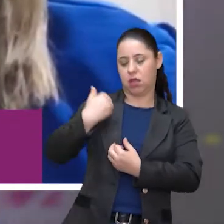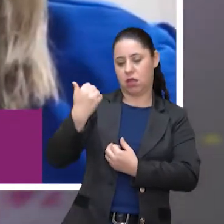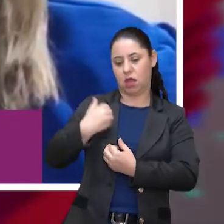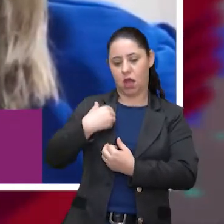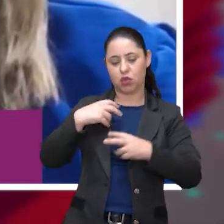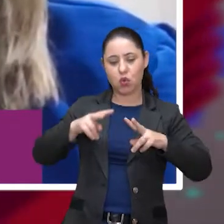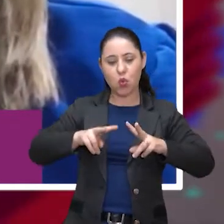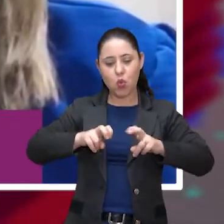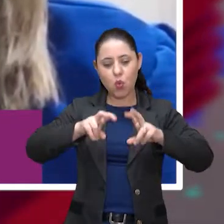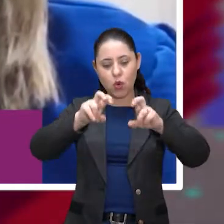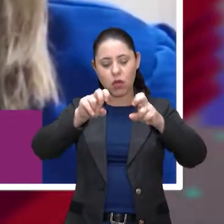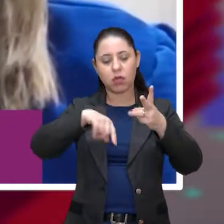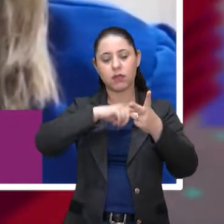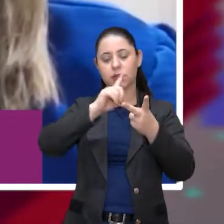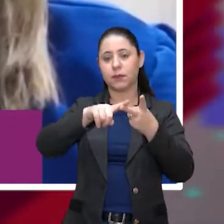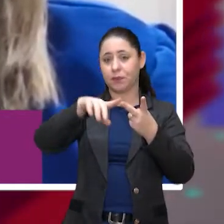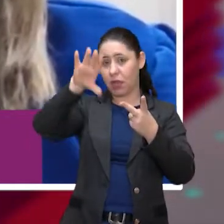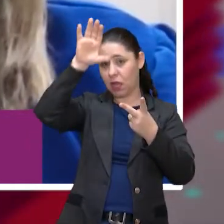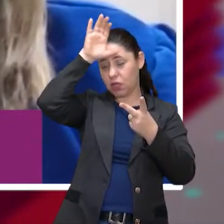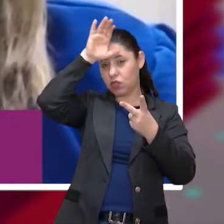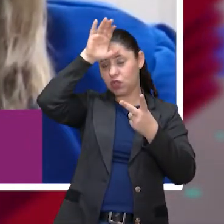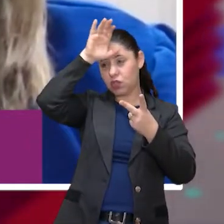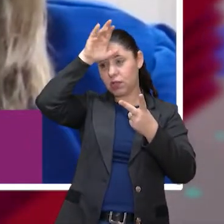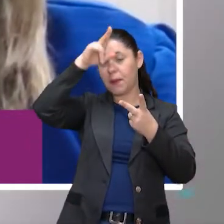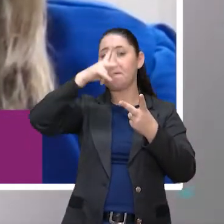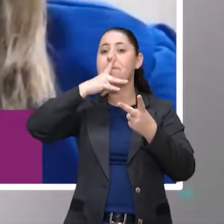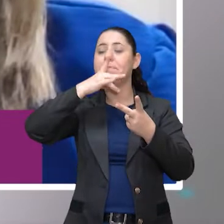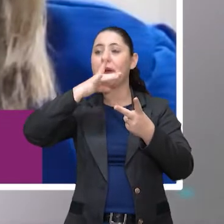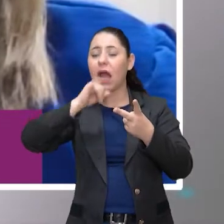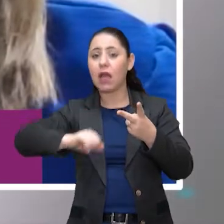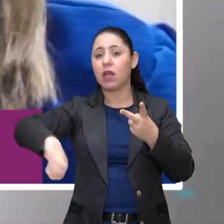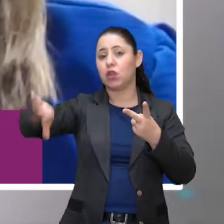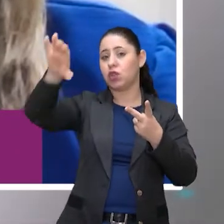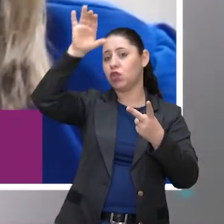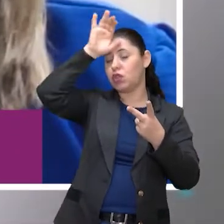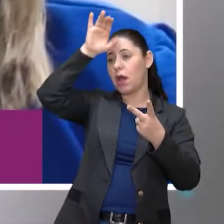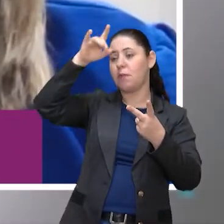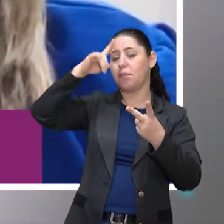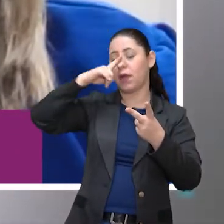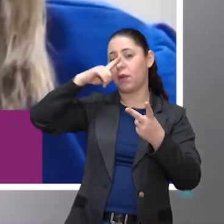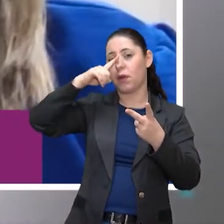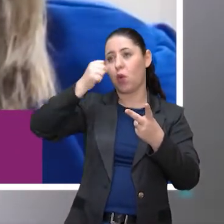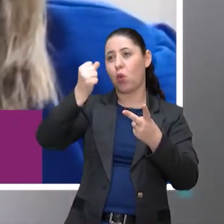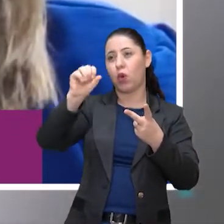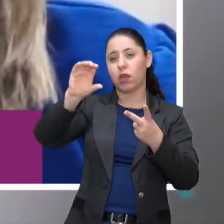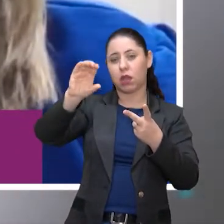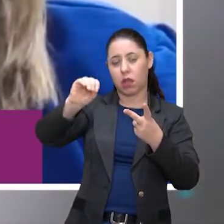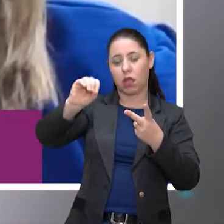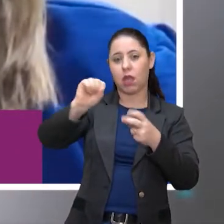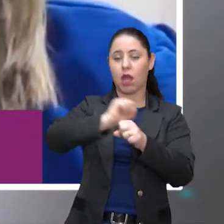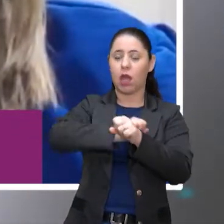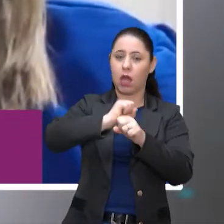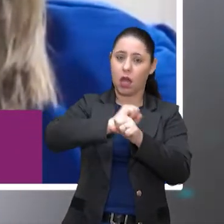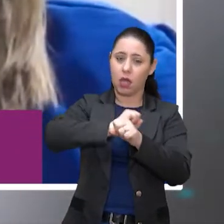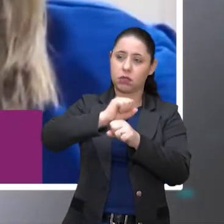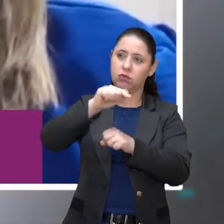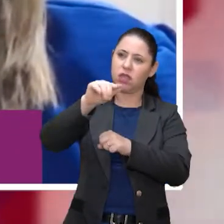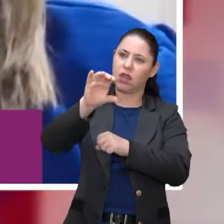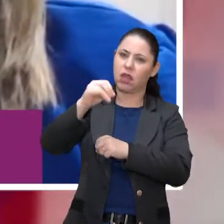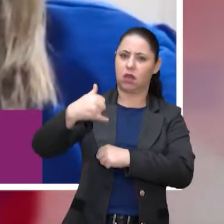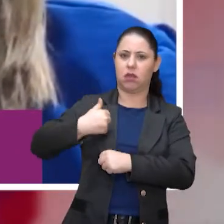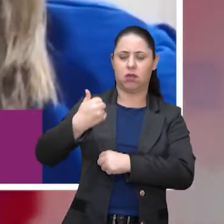tia paterna, uma tia, sei lá, com 80 anos, 70. Isso não configura